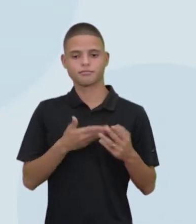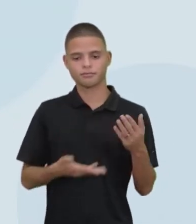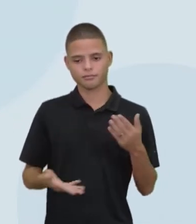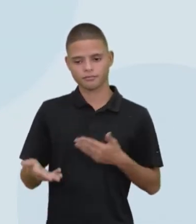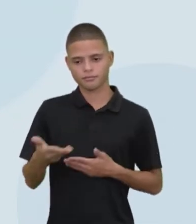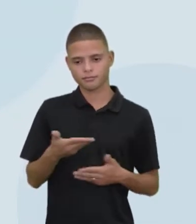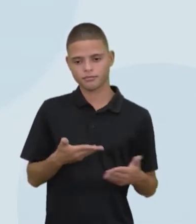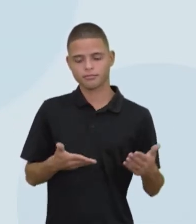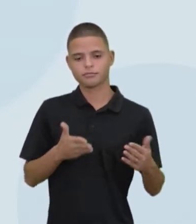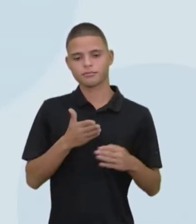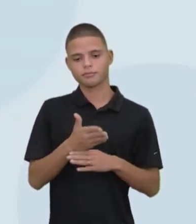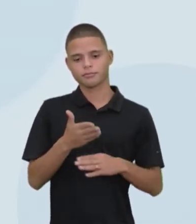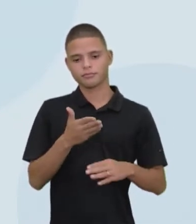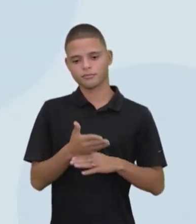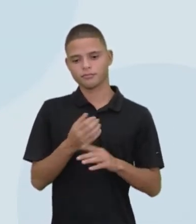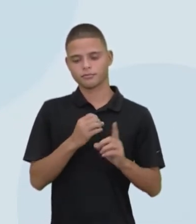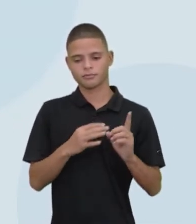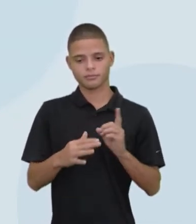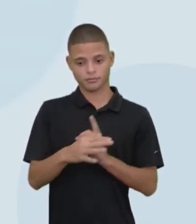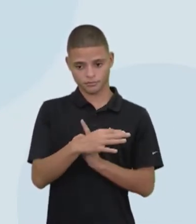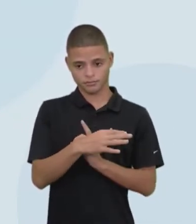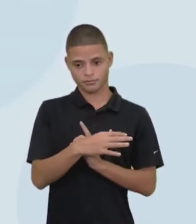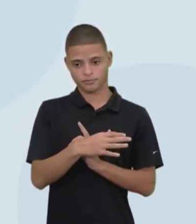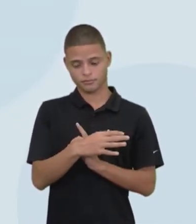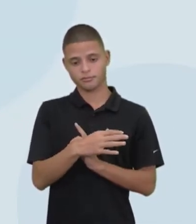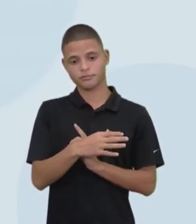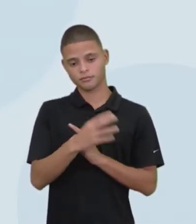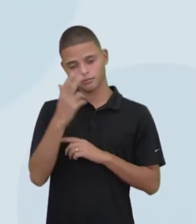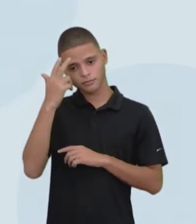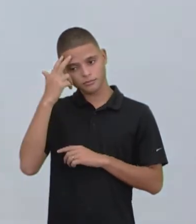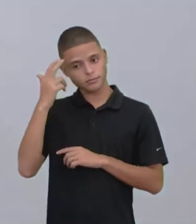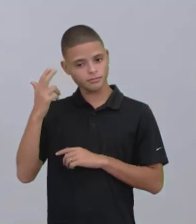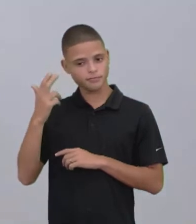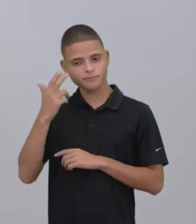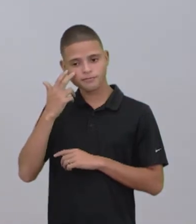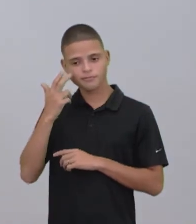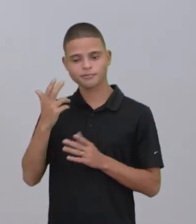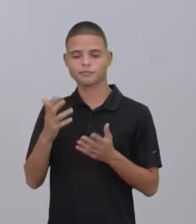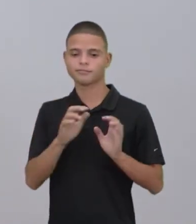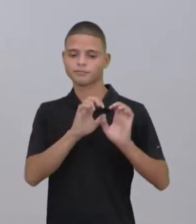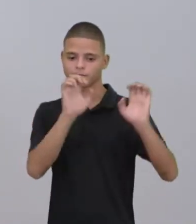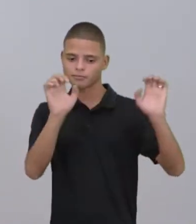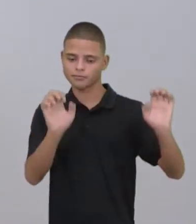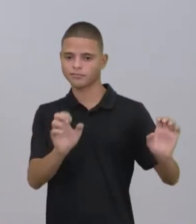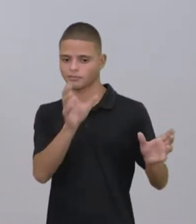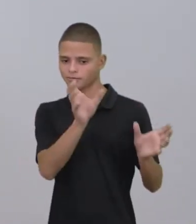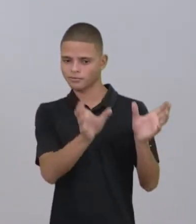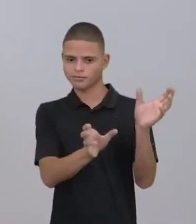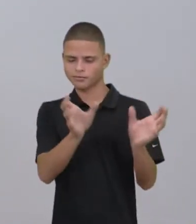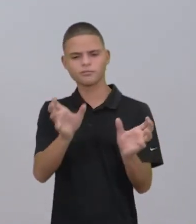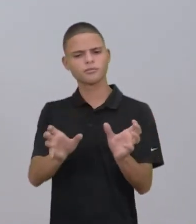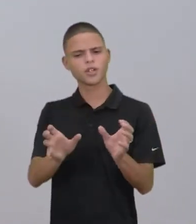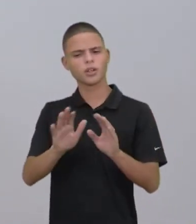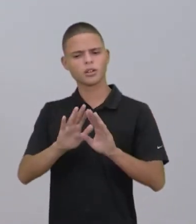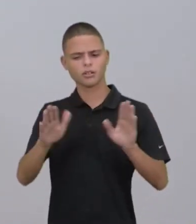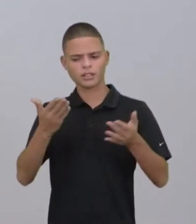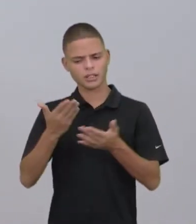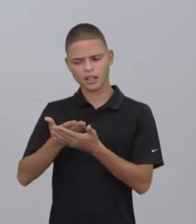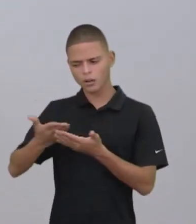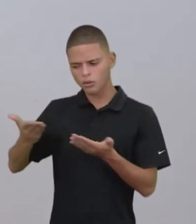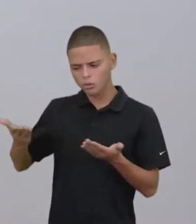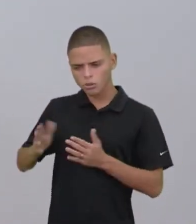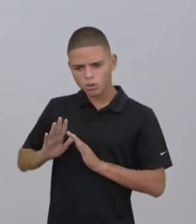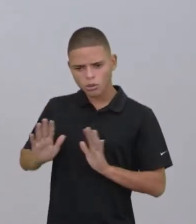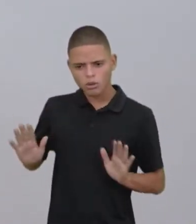intervenção sociocultural. Aliás, né, esses eixos estruturantes, eles não estão presentes só nessa aula de hoje,